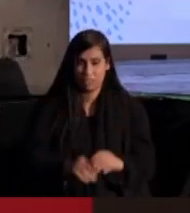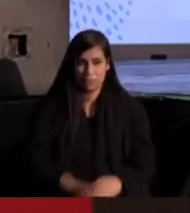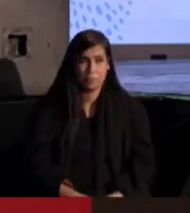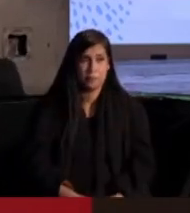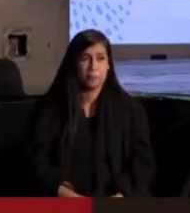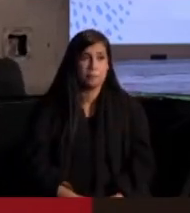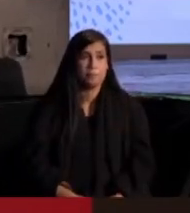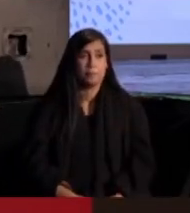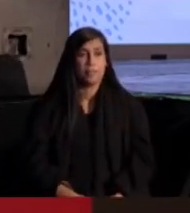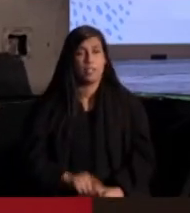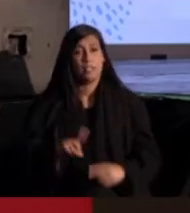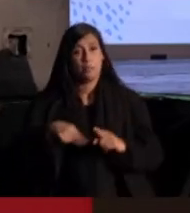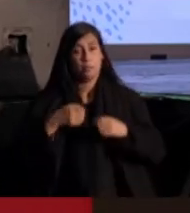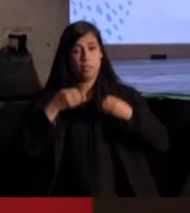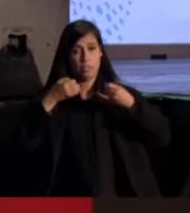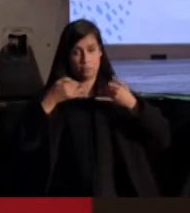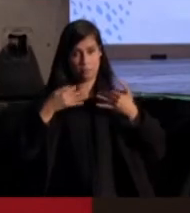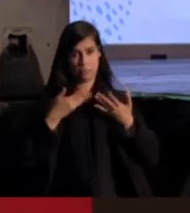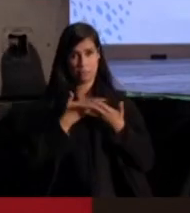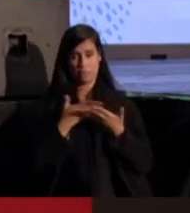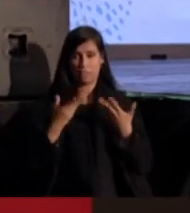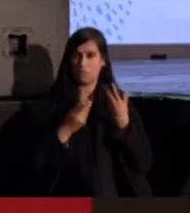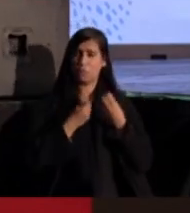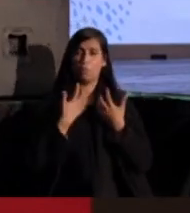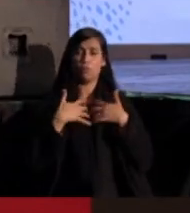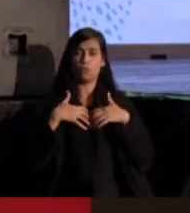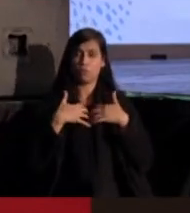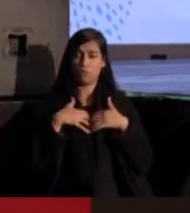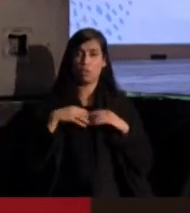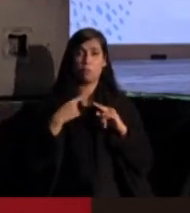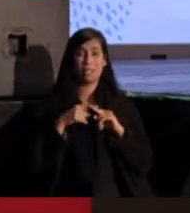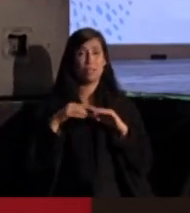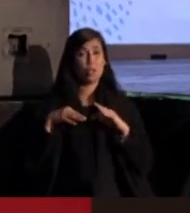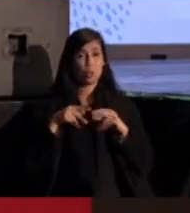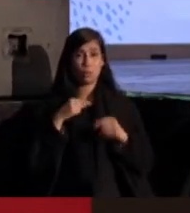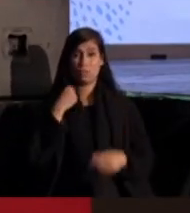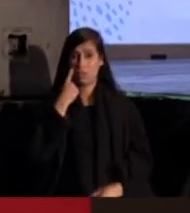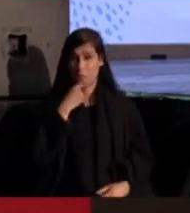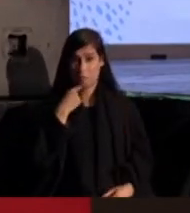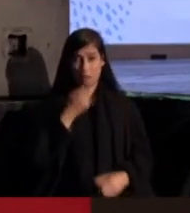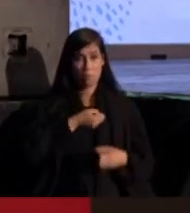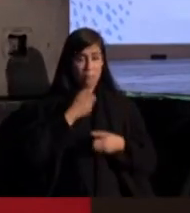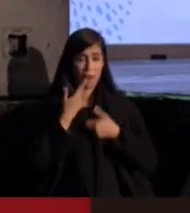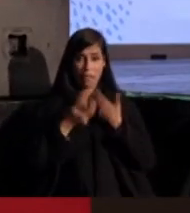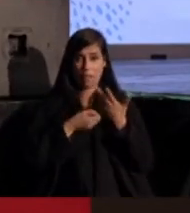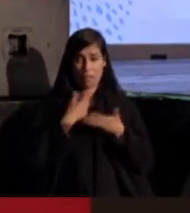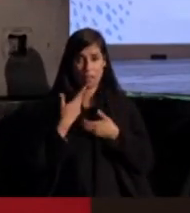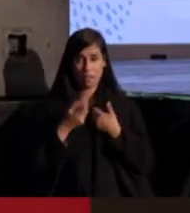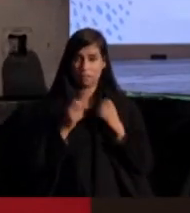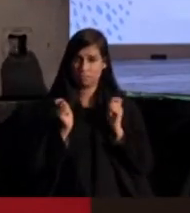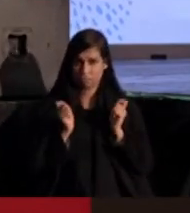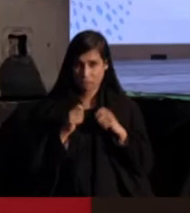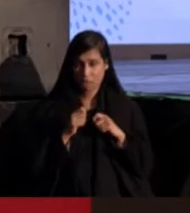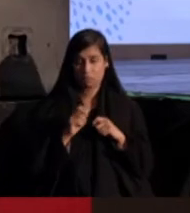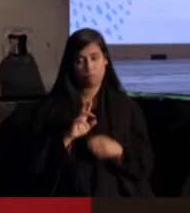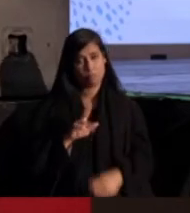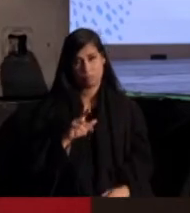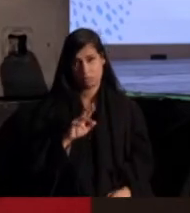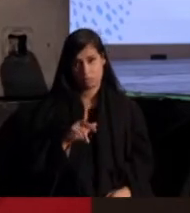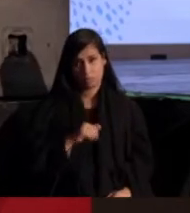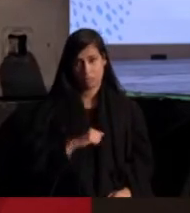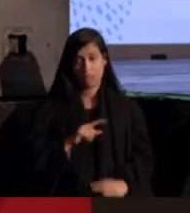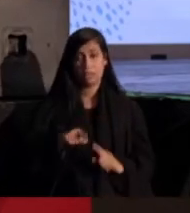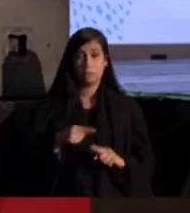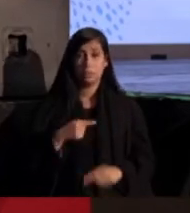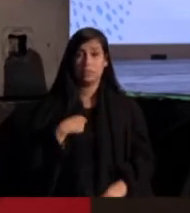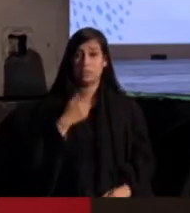isto funciona. Porque nem tudo do bucal pode ser dito. Eu deixei aí, eu pedi para distribuir